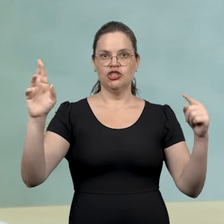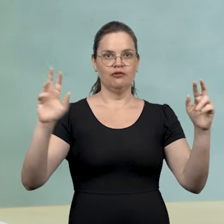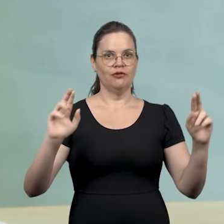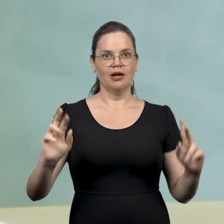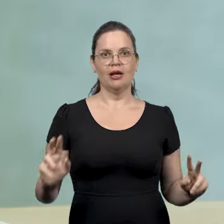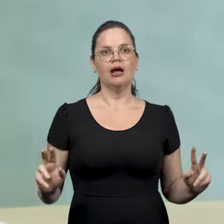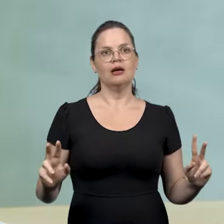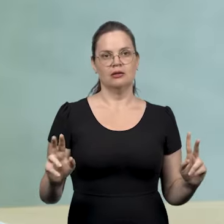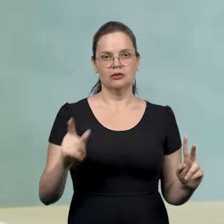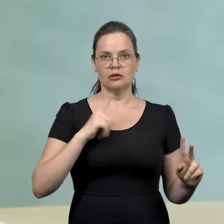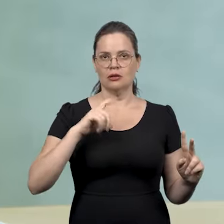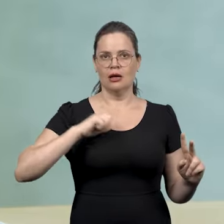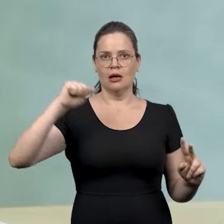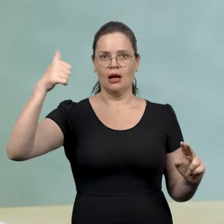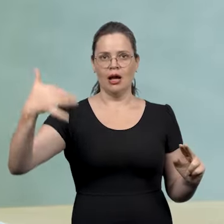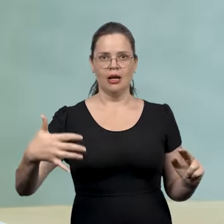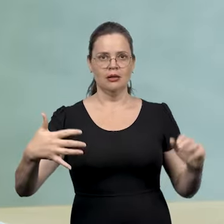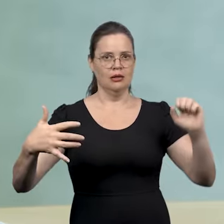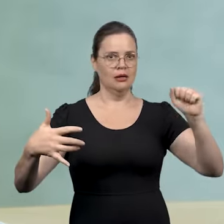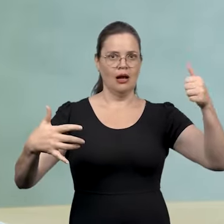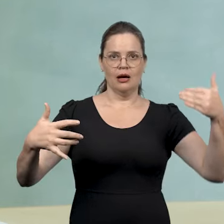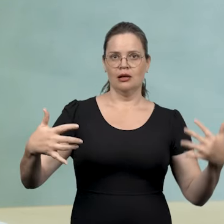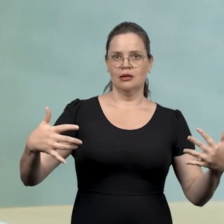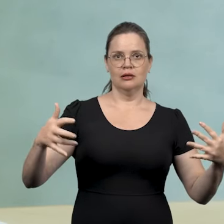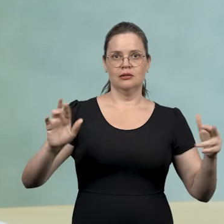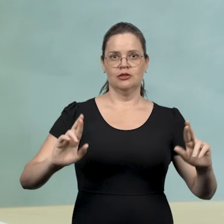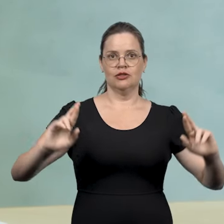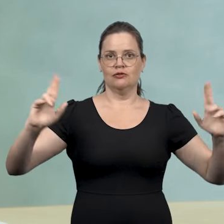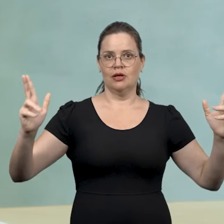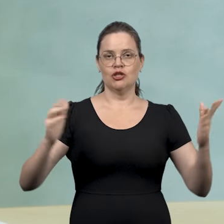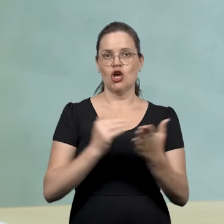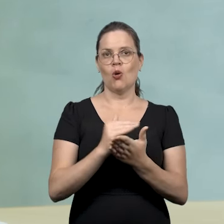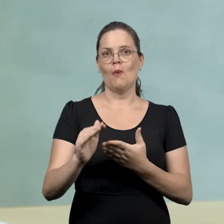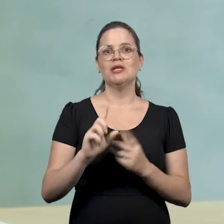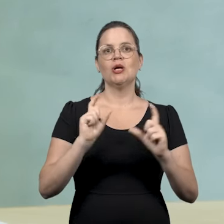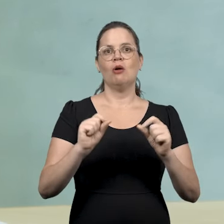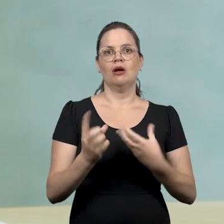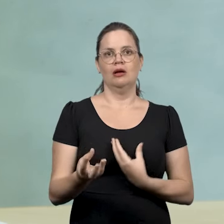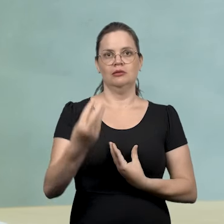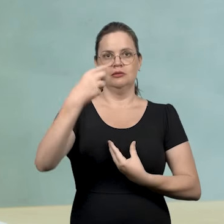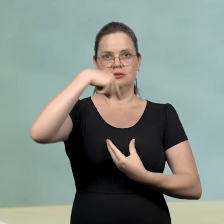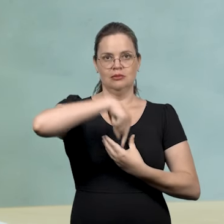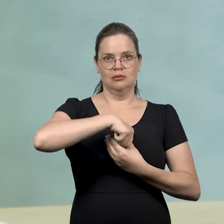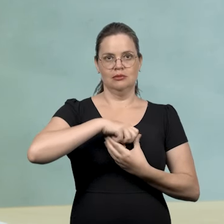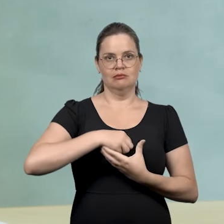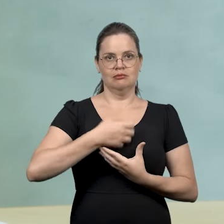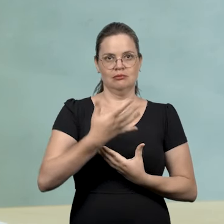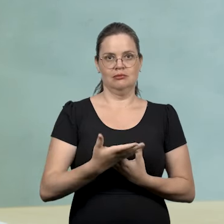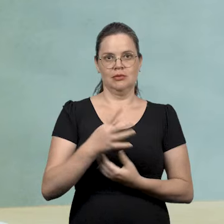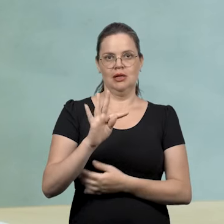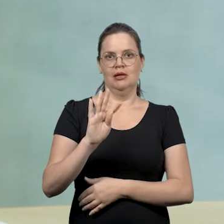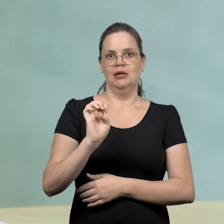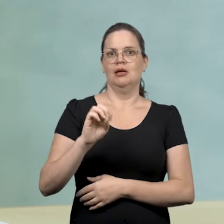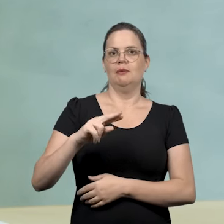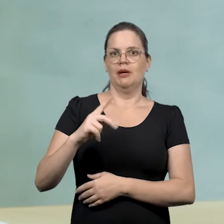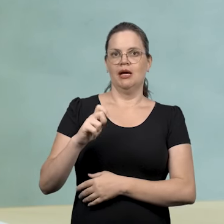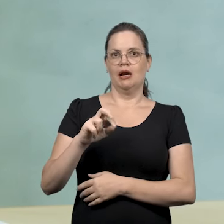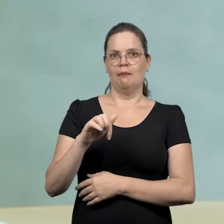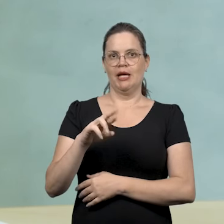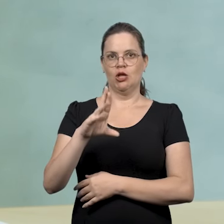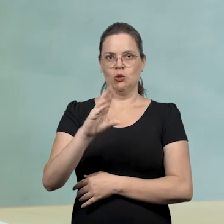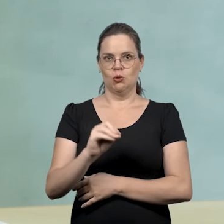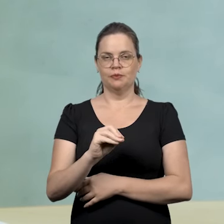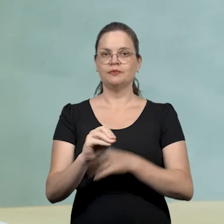entre um e o outro, a começar, por exemplo, pelo temperamento, né? Quando nós falamos do temperamento de Tomé, como mencionamos